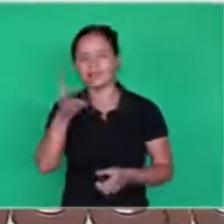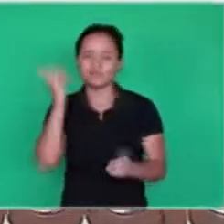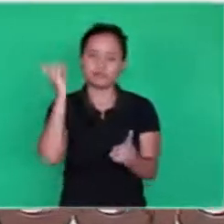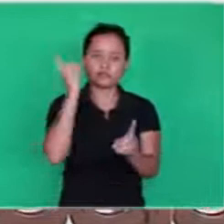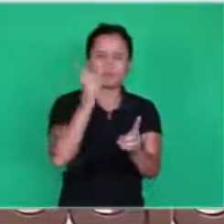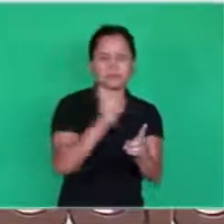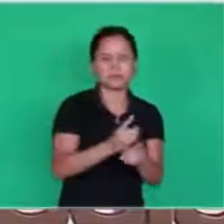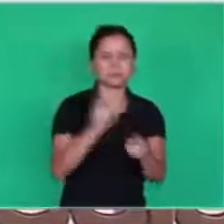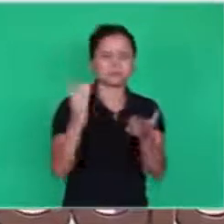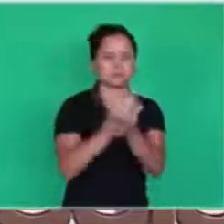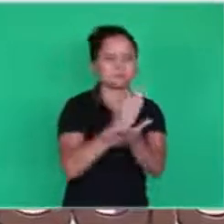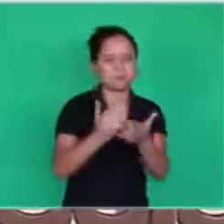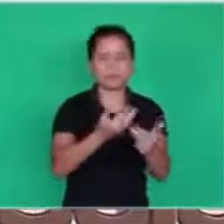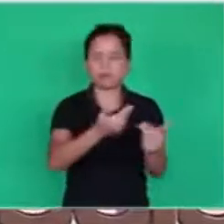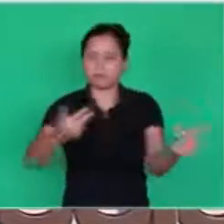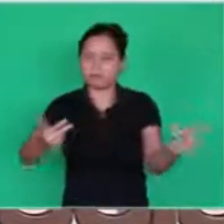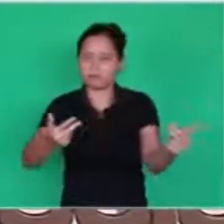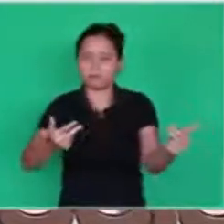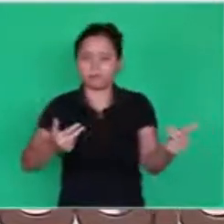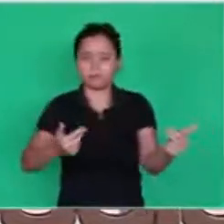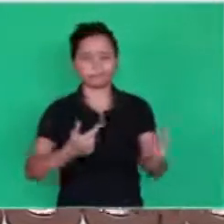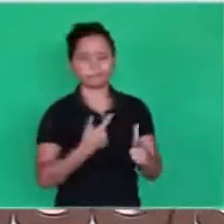não sei o que lá.